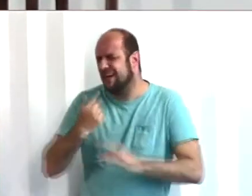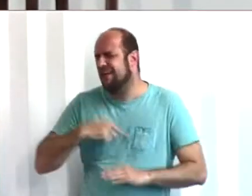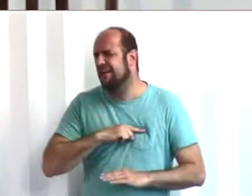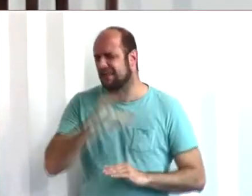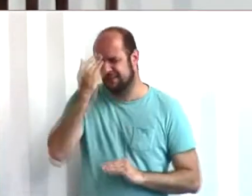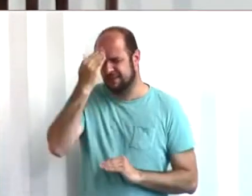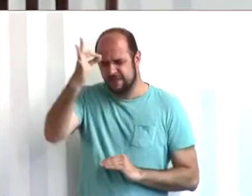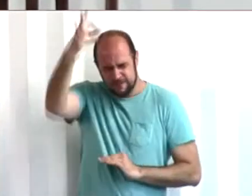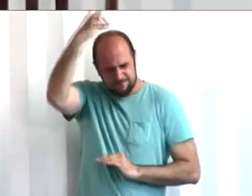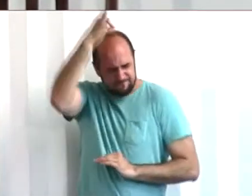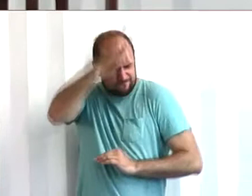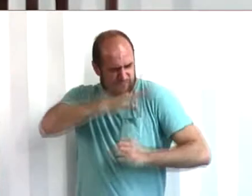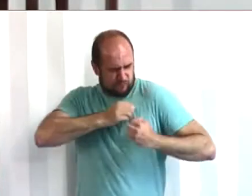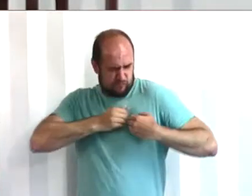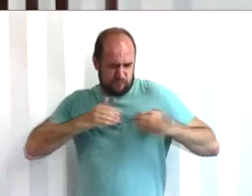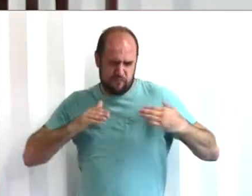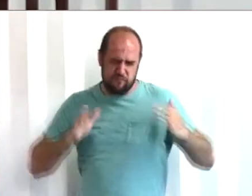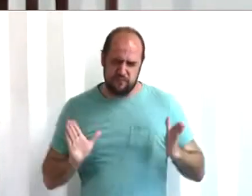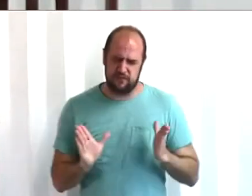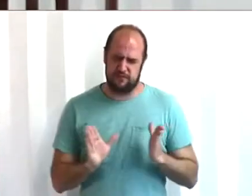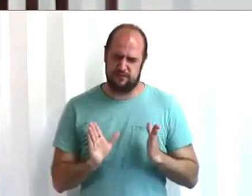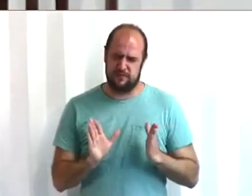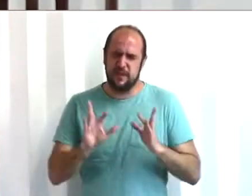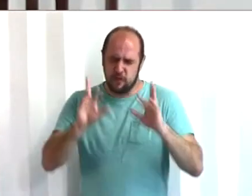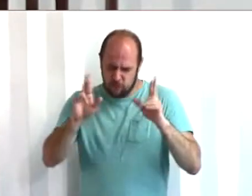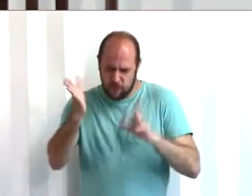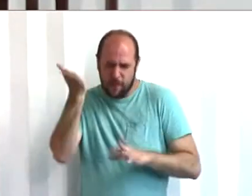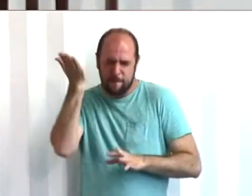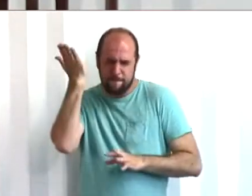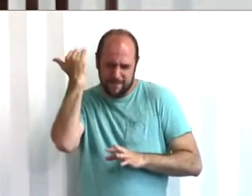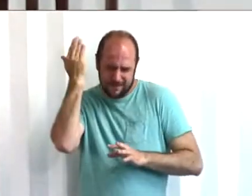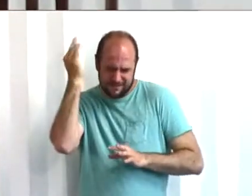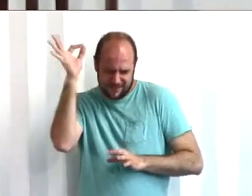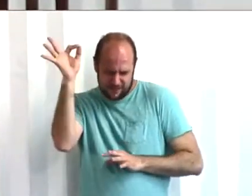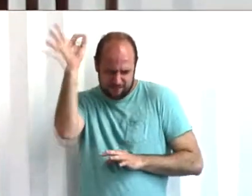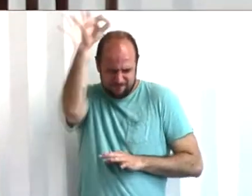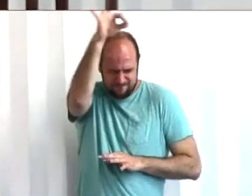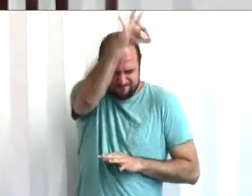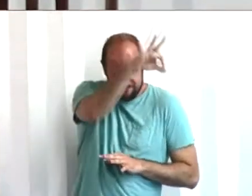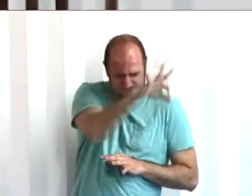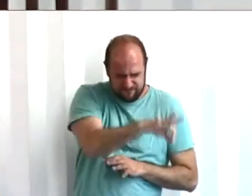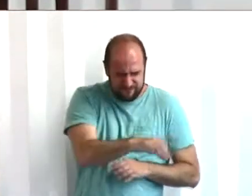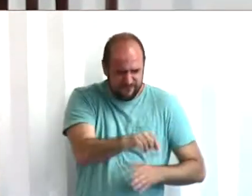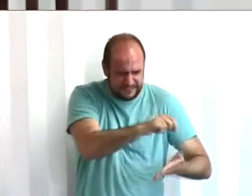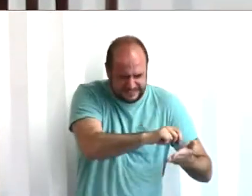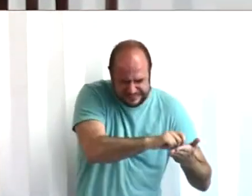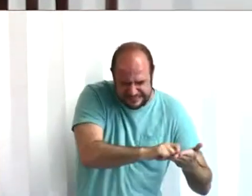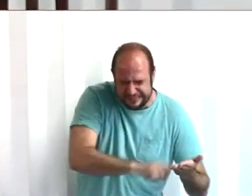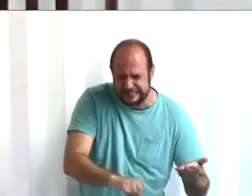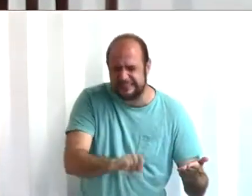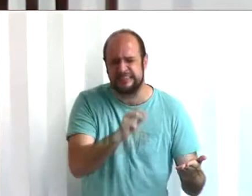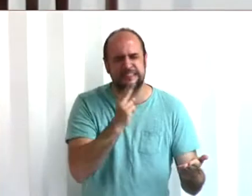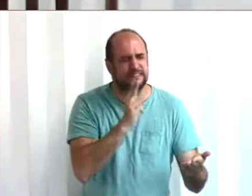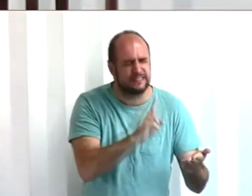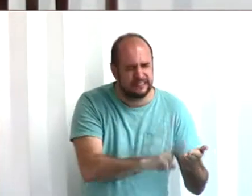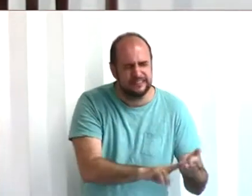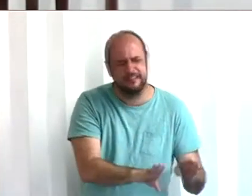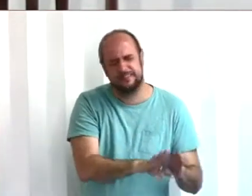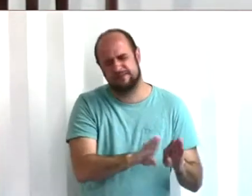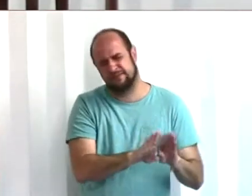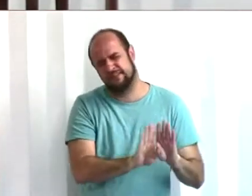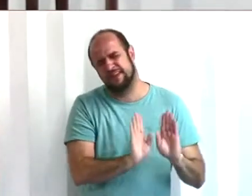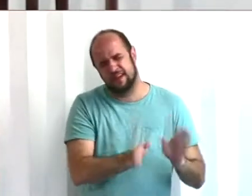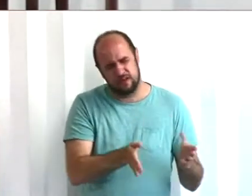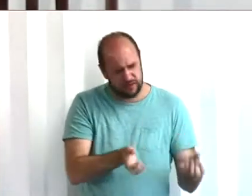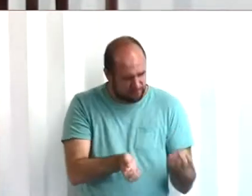Teu Santo Espírito, o mesmo que inspirou os autores a escreverem este texto e agora